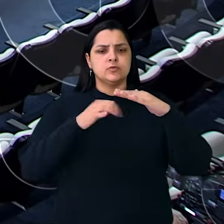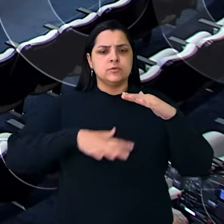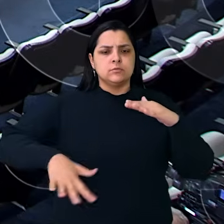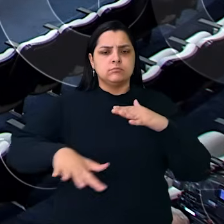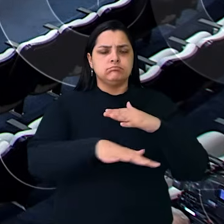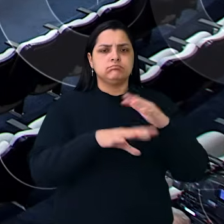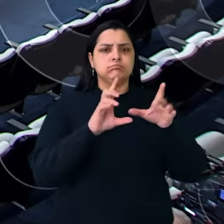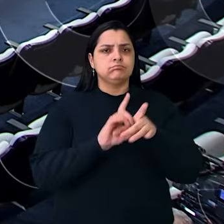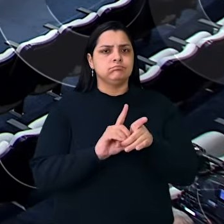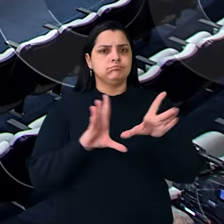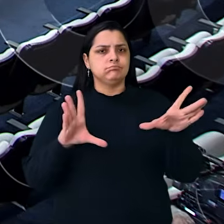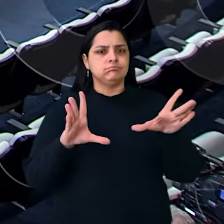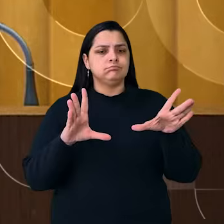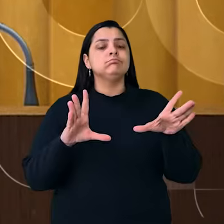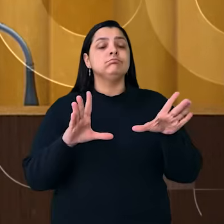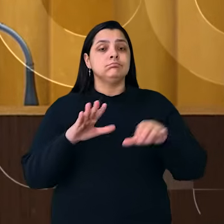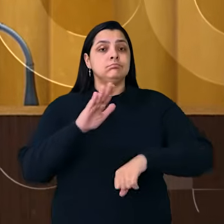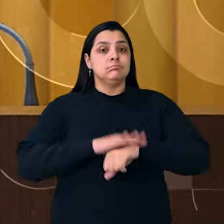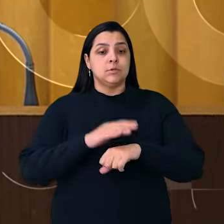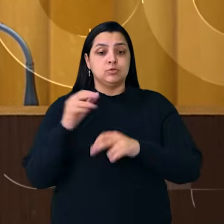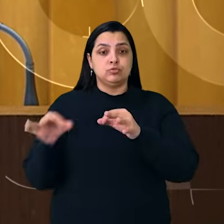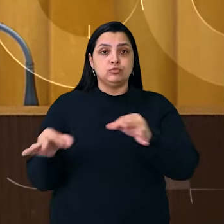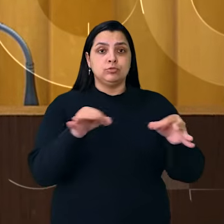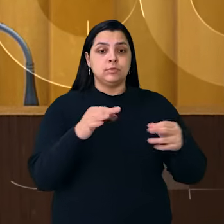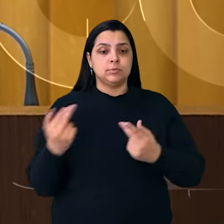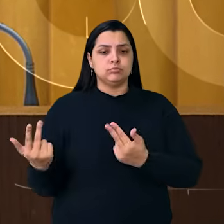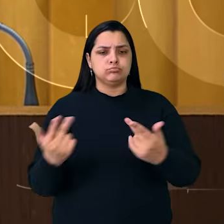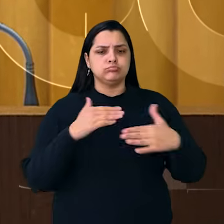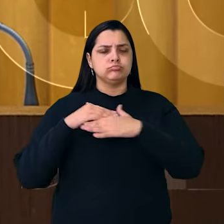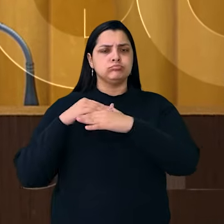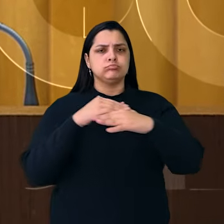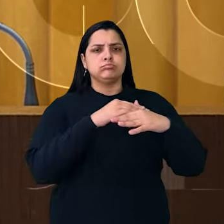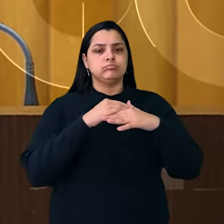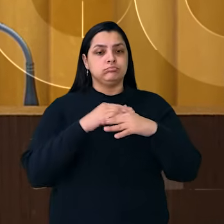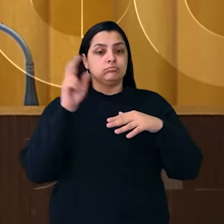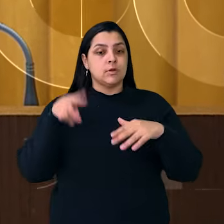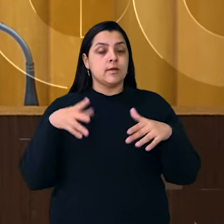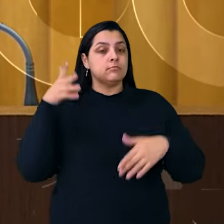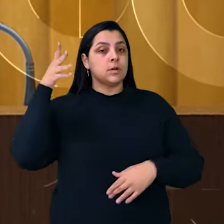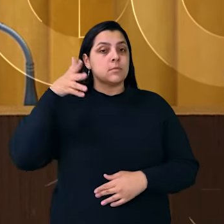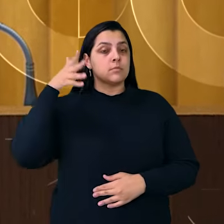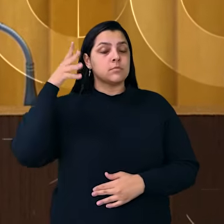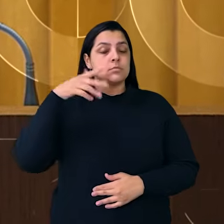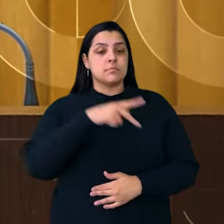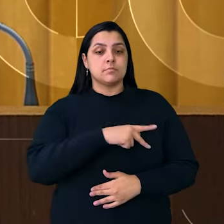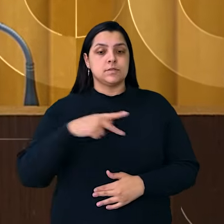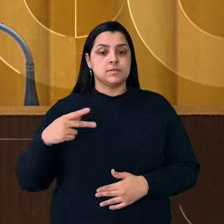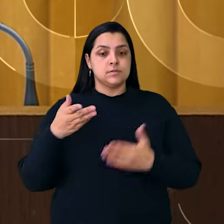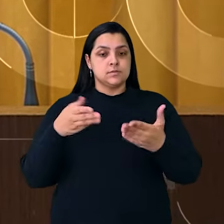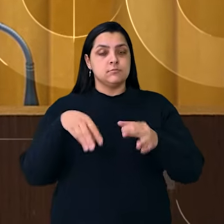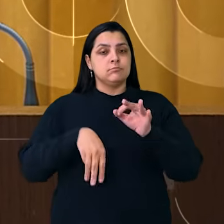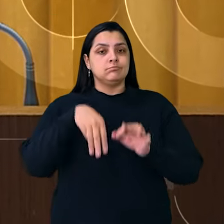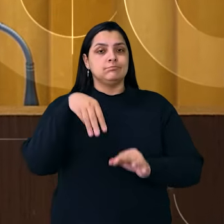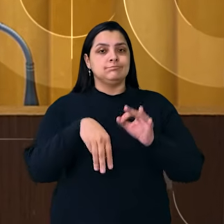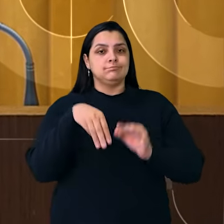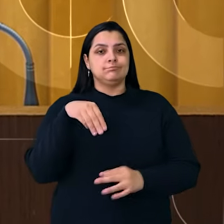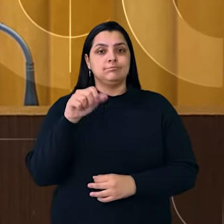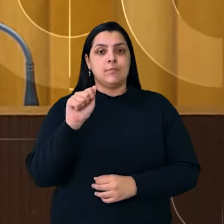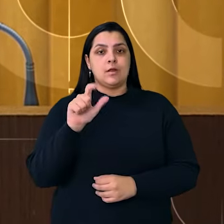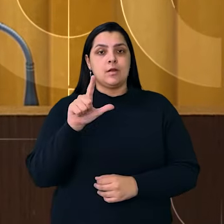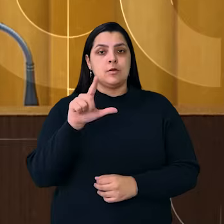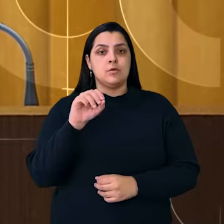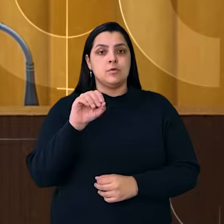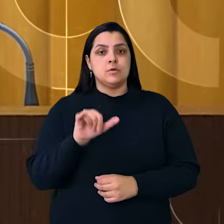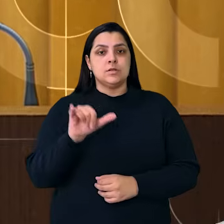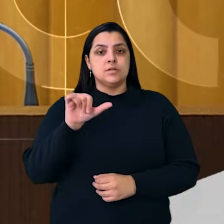instituições democráticas e cultura de precedentes foram os assuntos abordados no discurso de abertura do presidente da Corte, ministro Aloísio